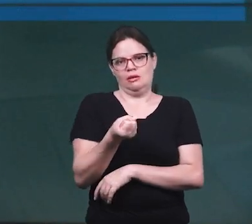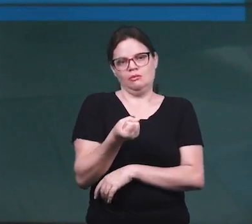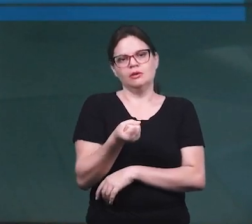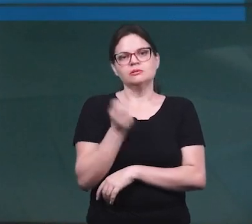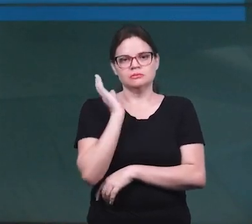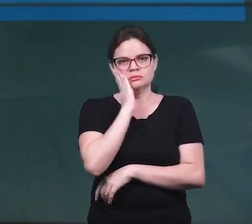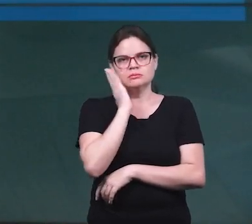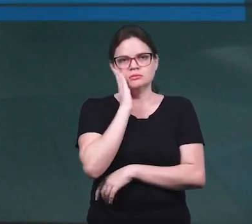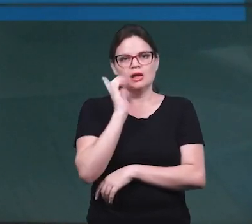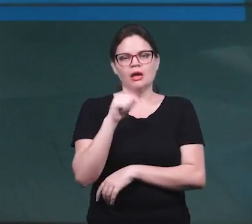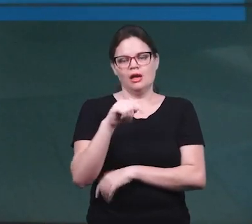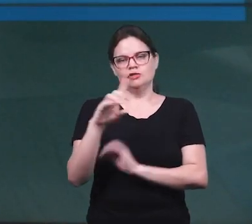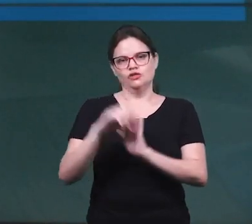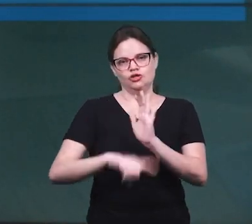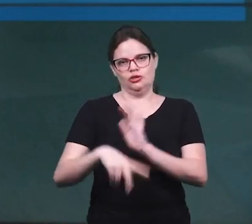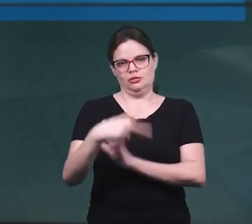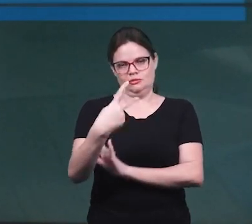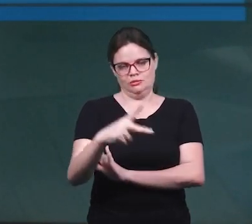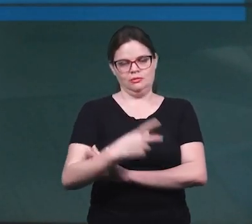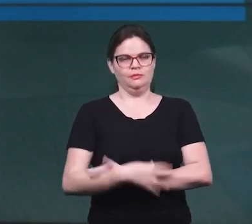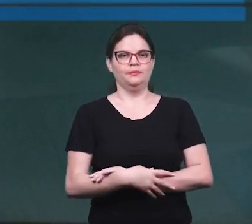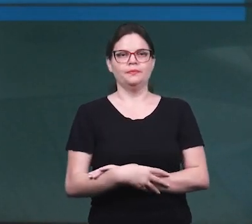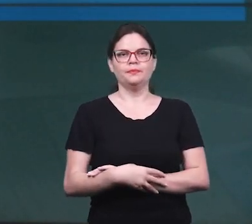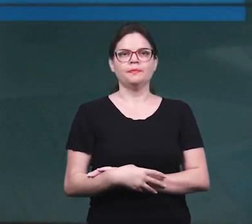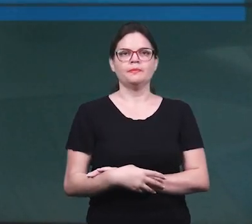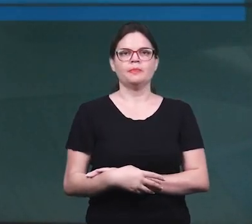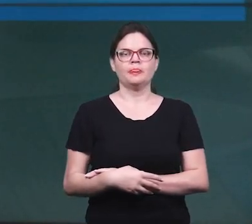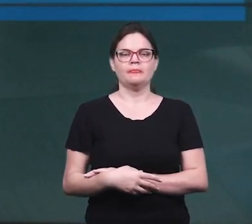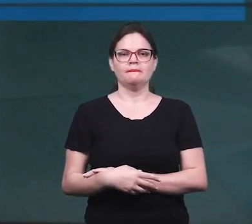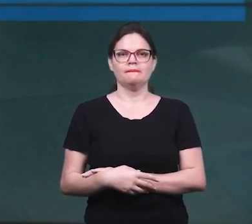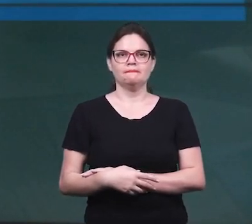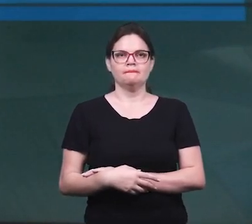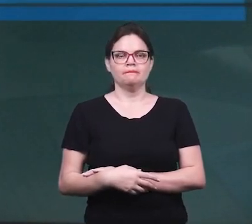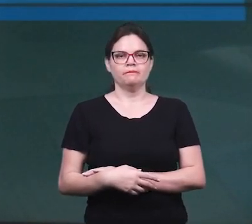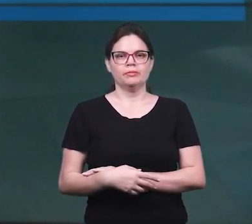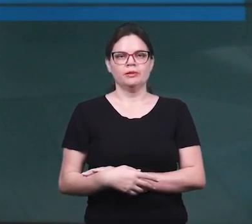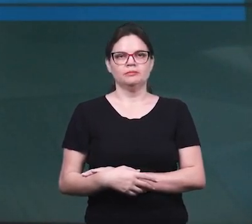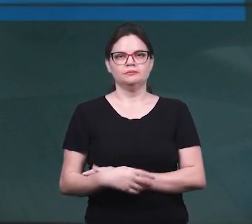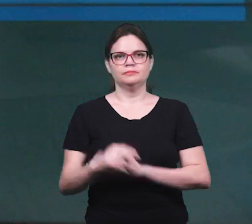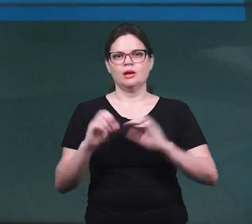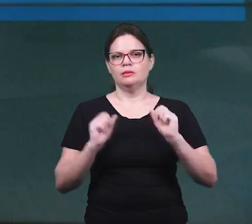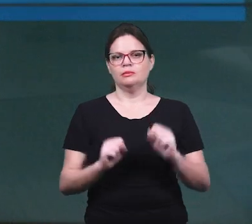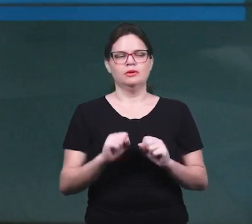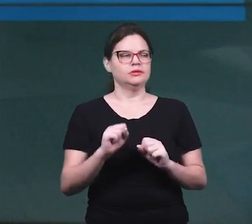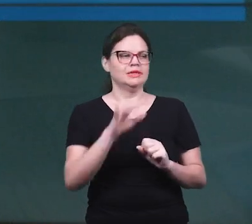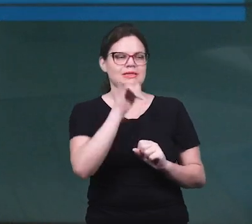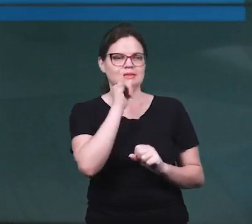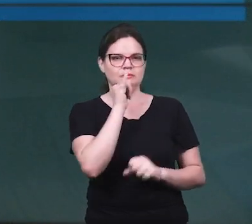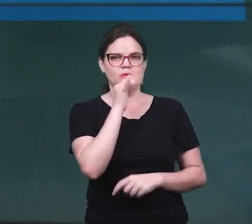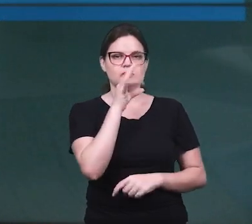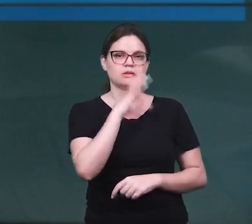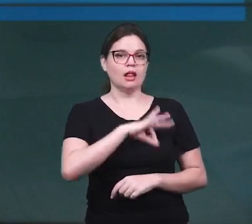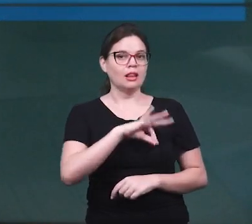receber, é um direito, né? E isso pode ser através de salário,